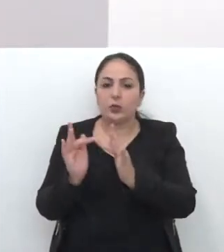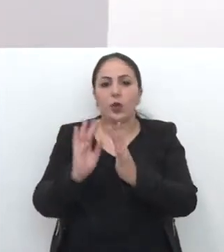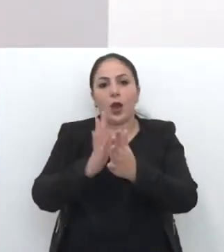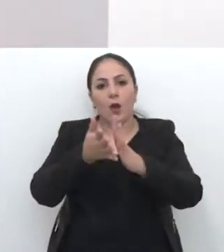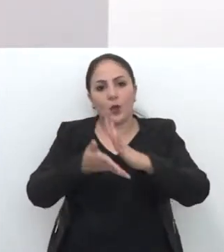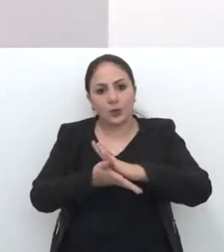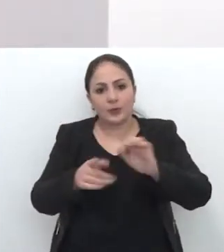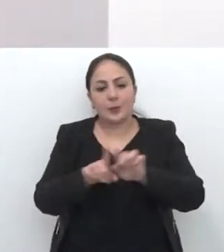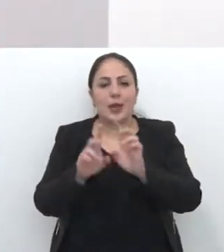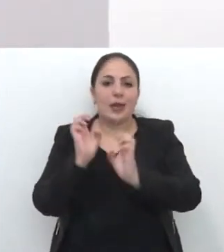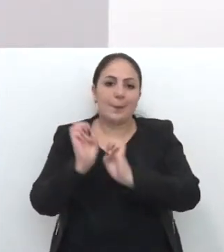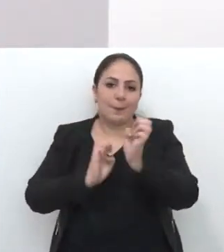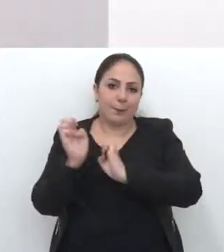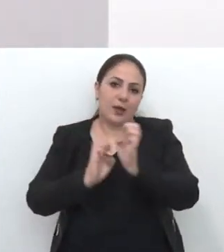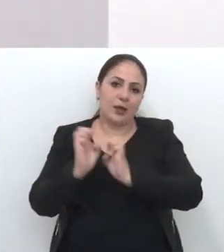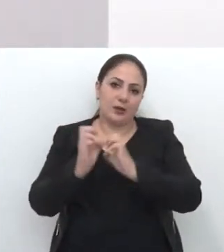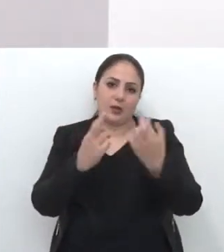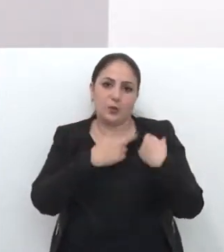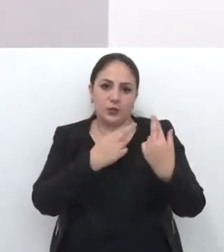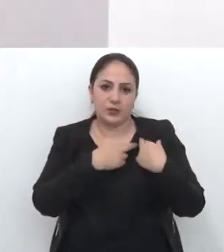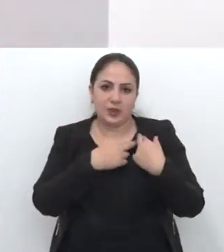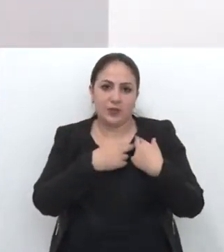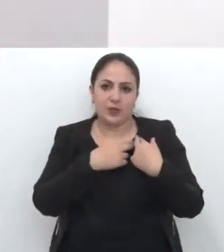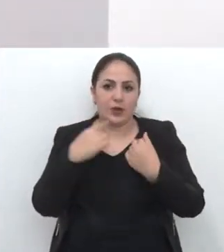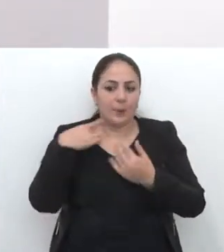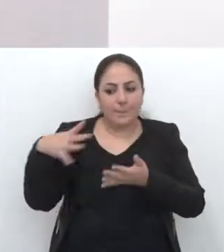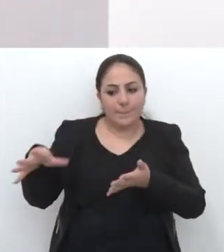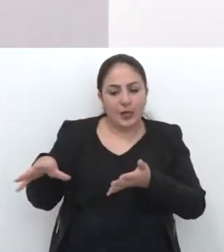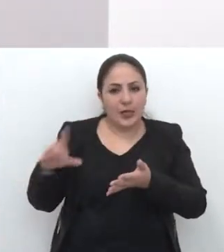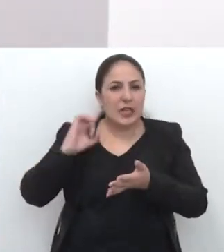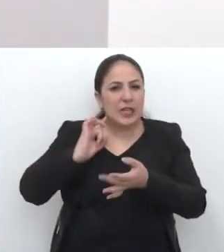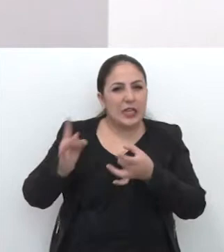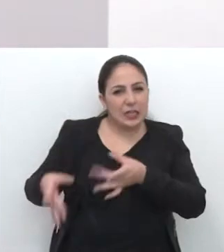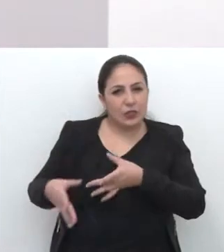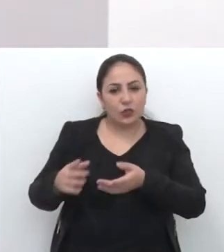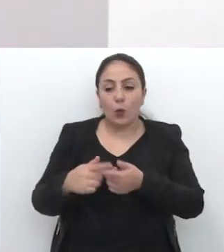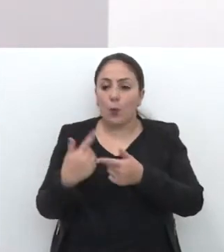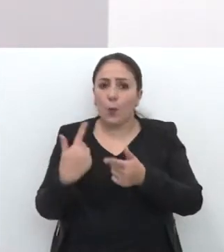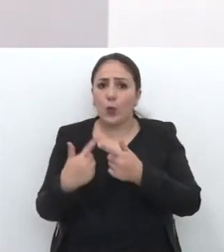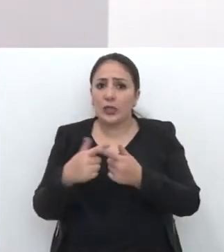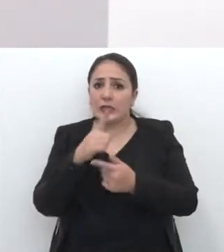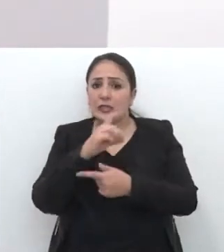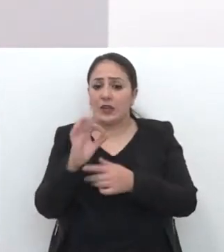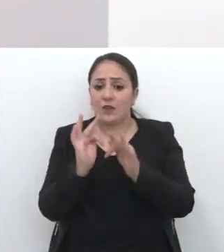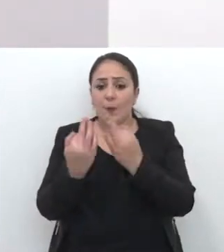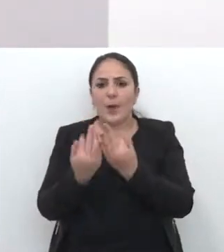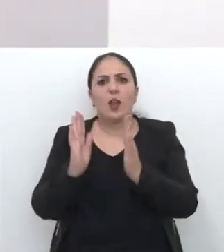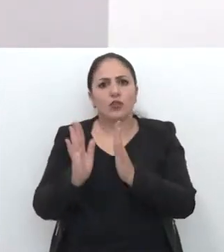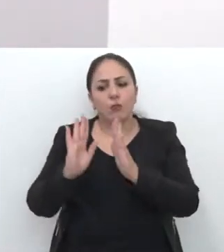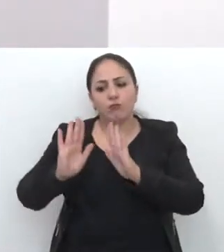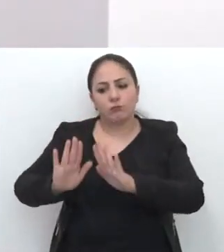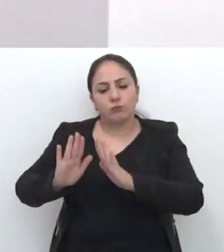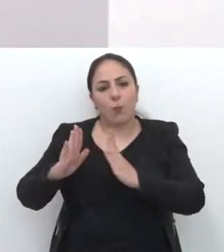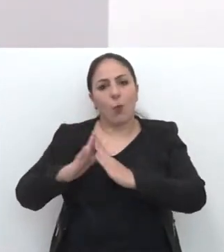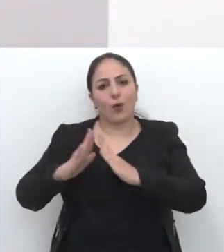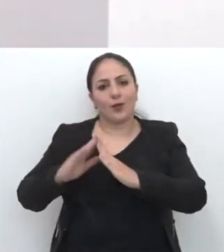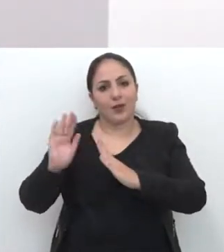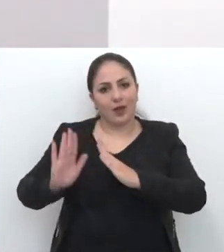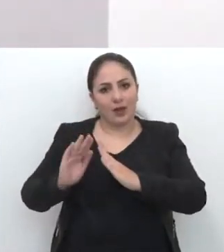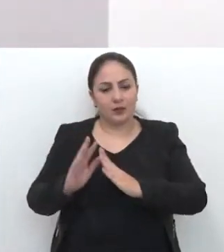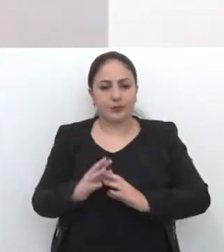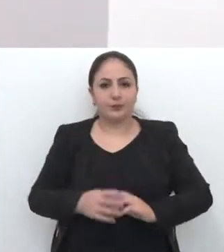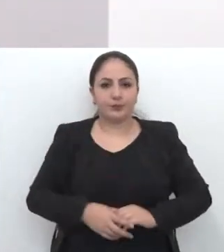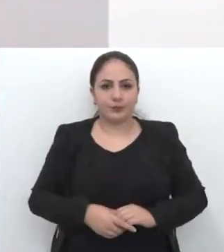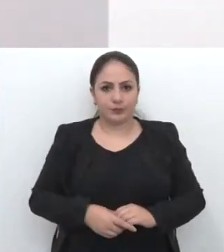para o município, para que também possa haver um reforço na coleta do lixo dessas mais de 100 pessoas que já estão, 100 famílias que já estão morando